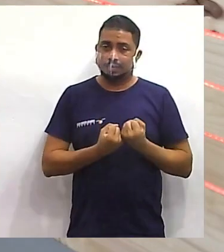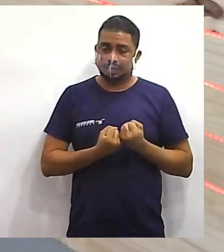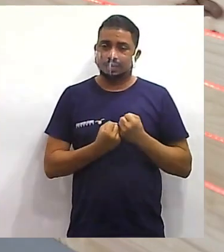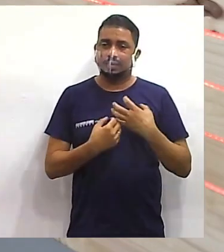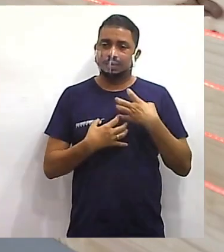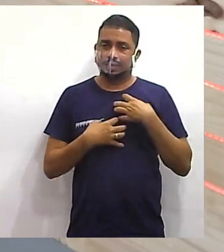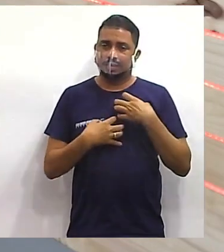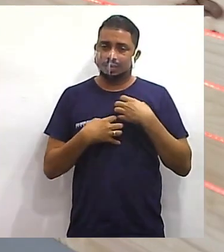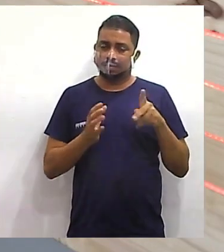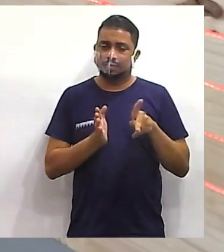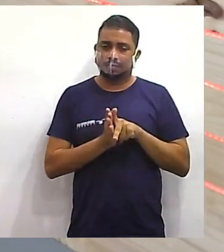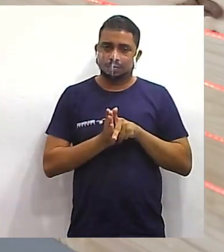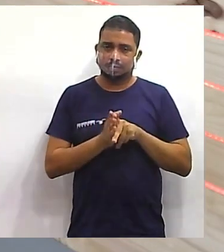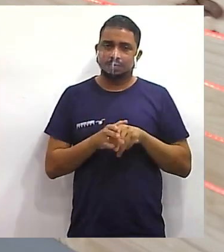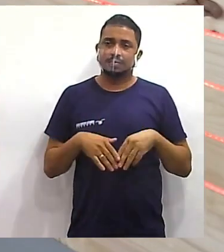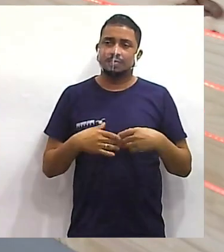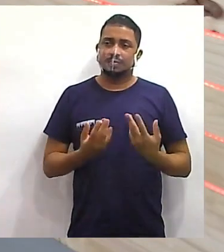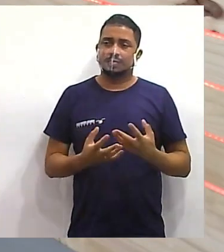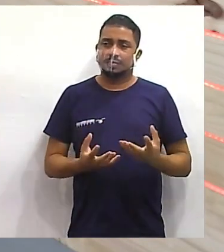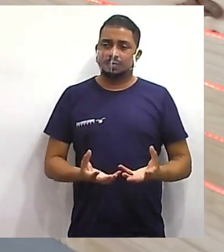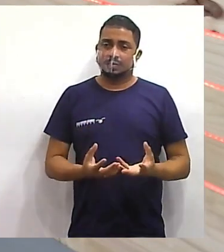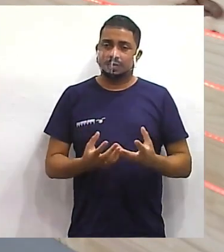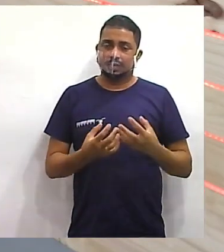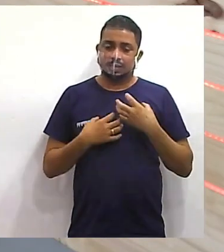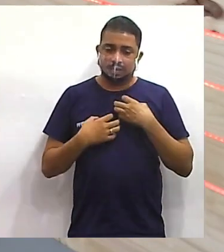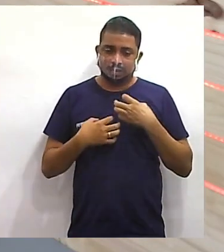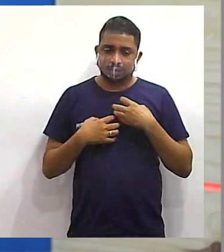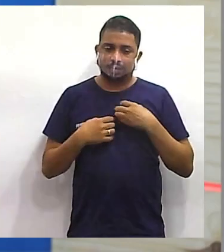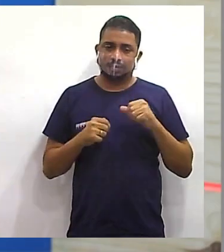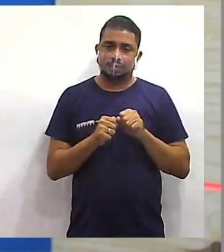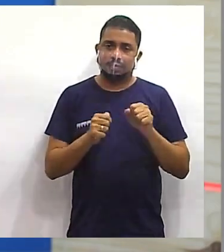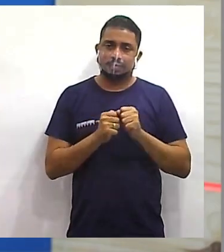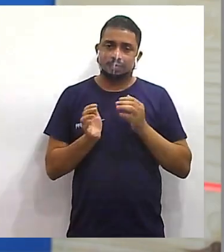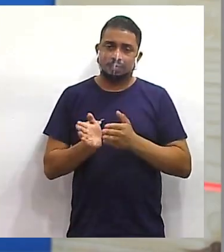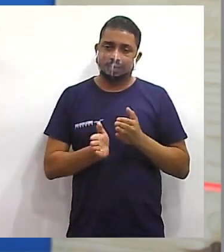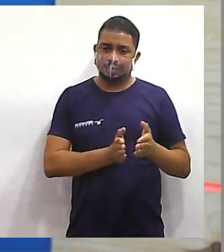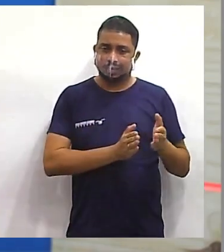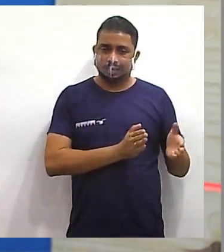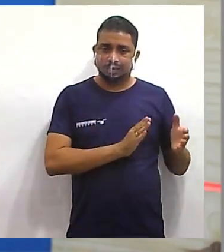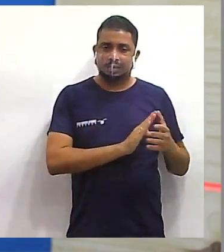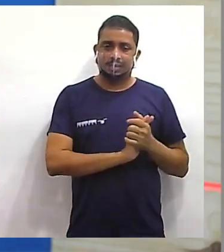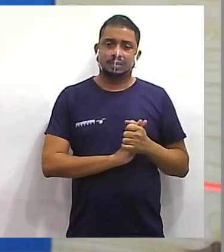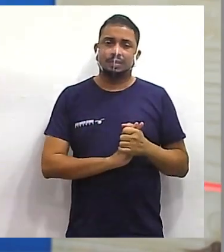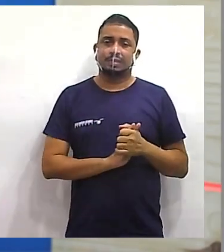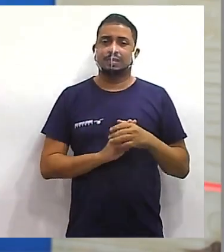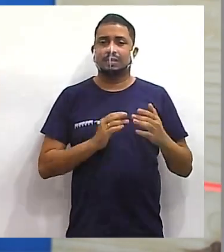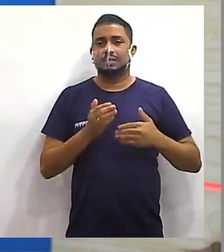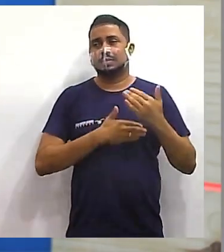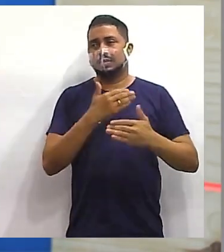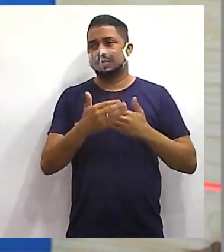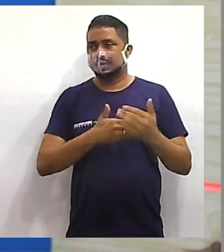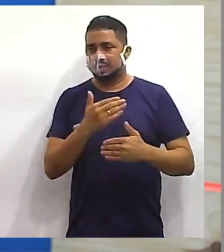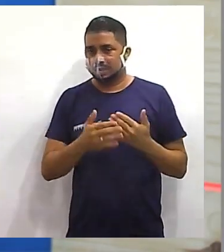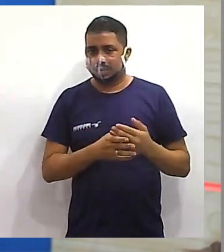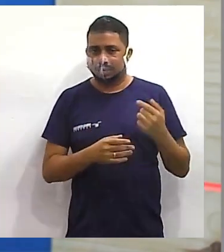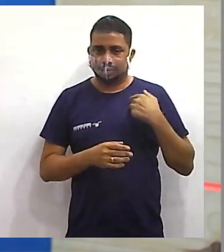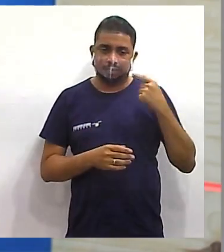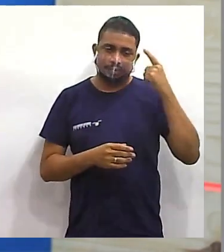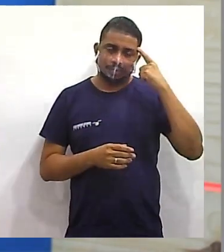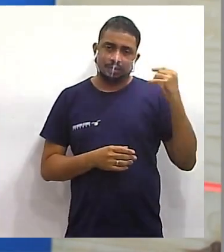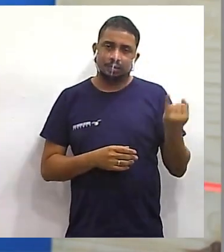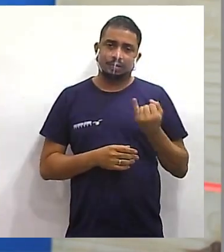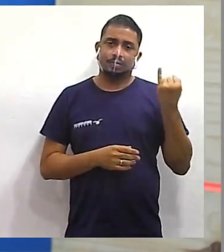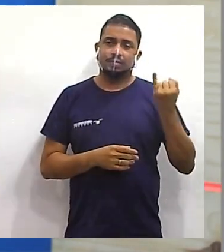sentir pertencente, né? Se sentir fazendo parte efetivamente desse processo. Eu acho que é isso que é